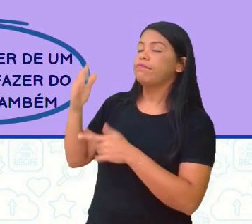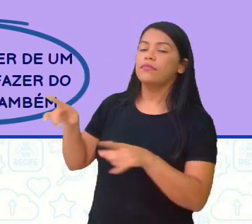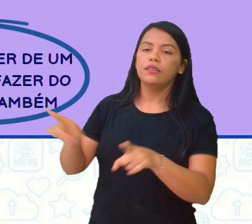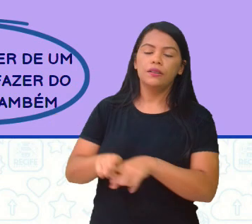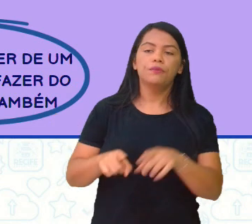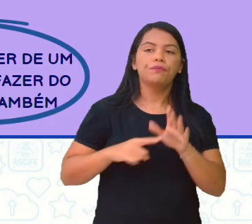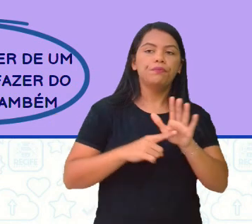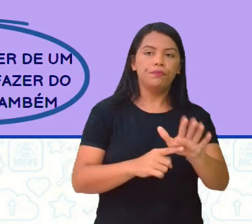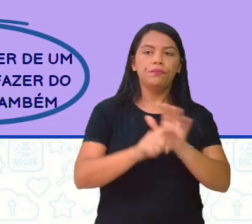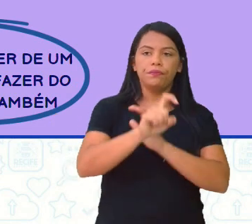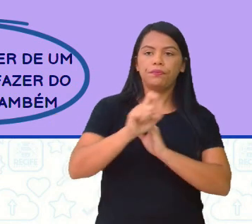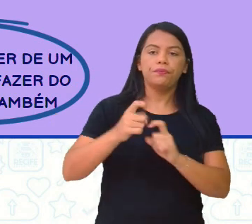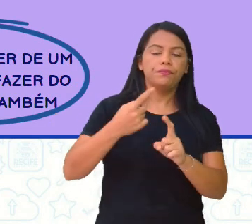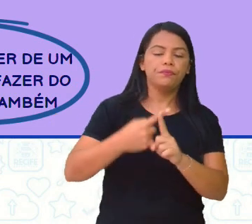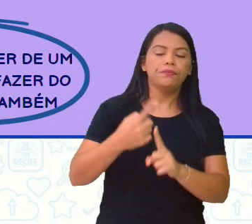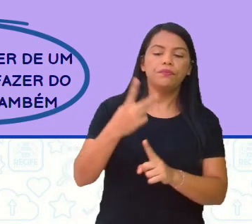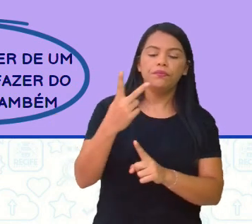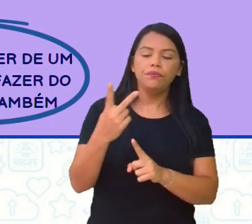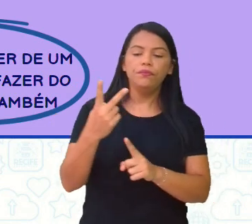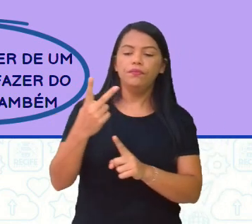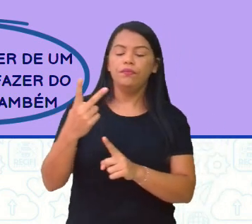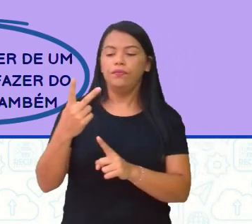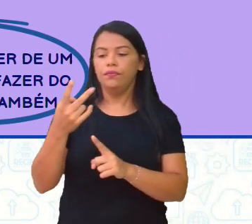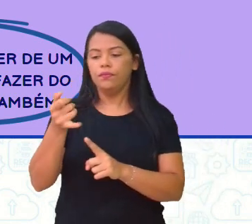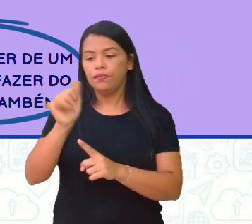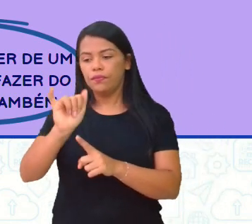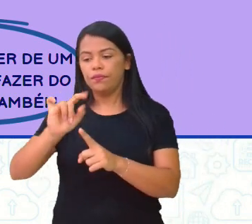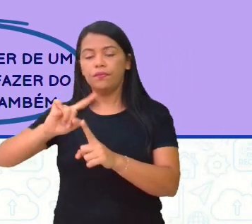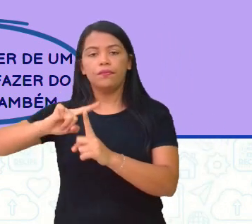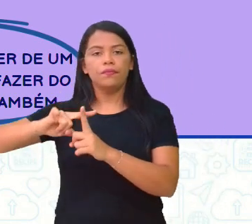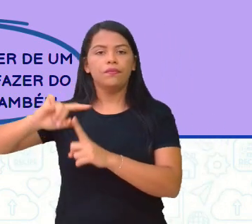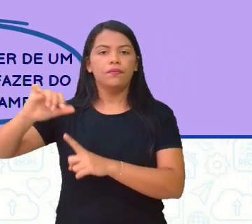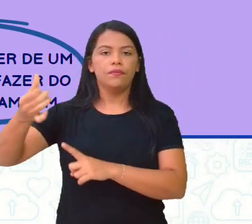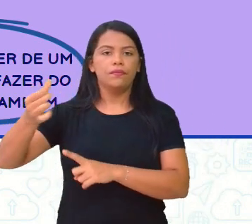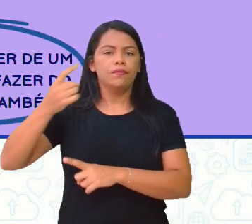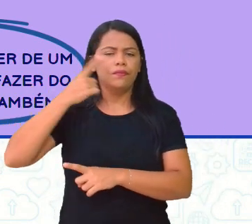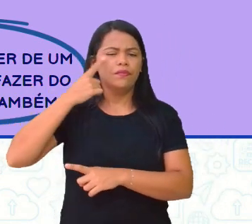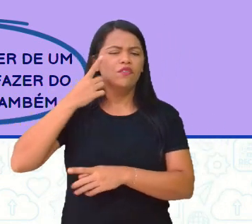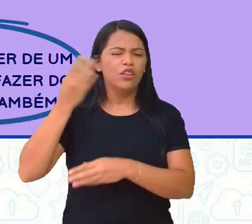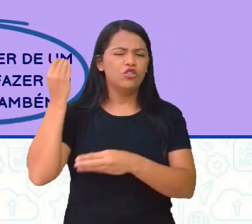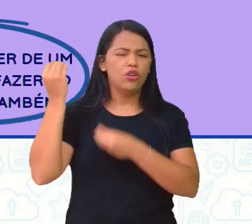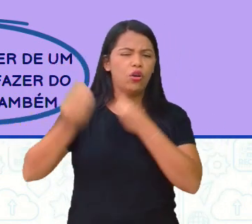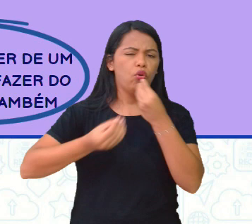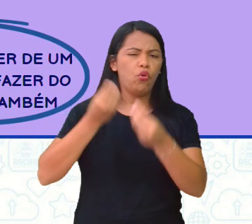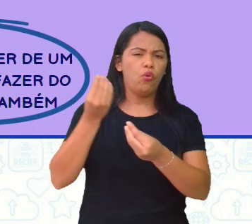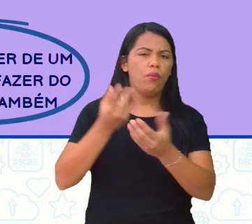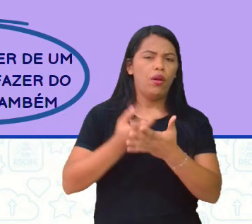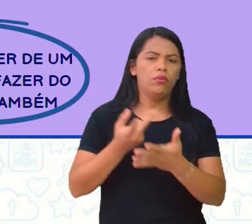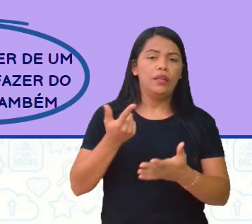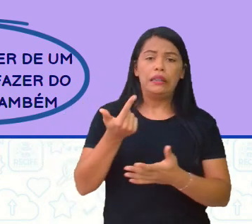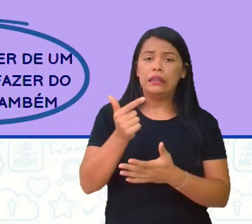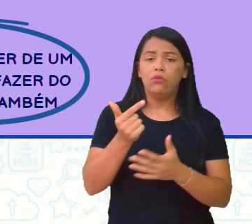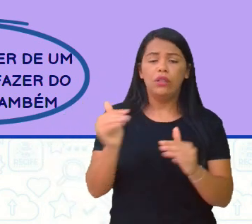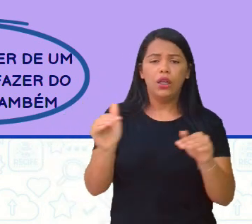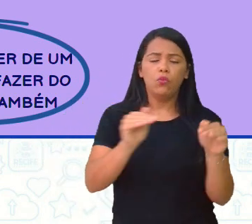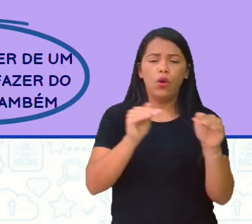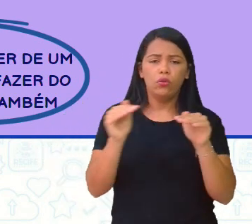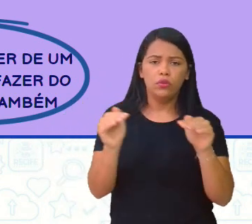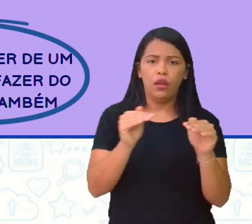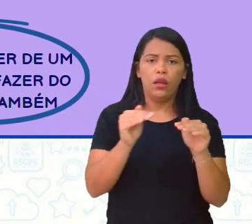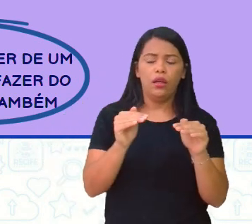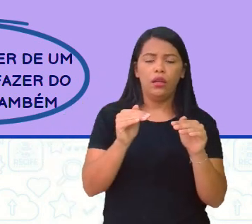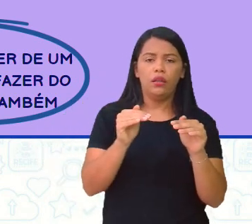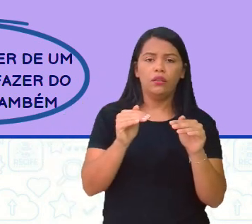x mais 2y mais 6. Veja que a expressão algébrica, ela não tem a igualdade,